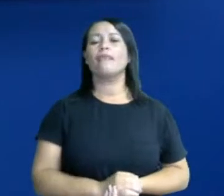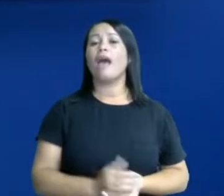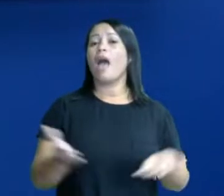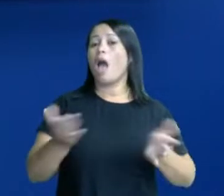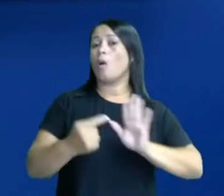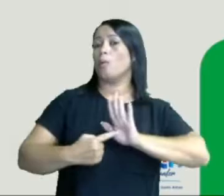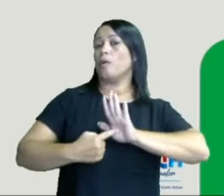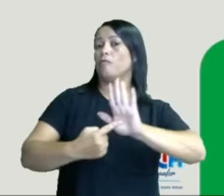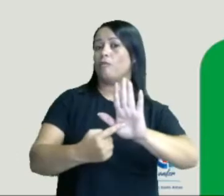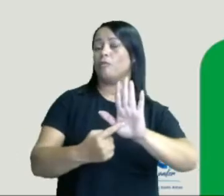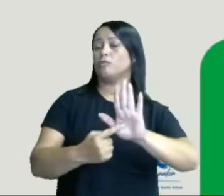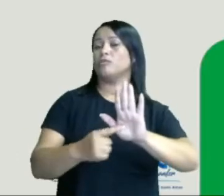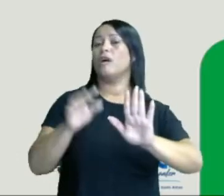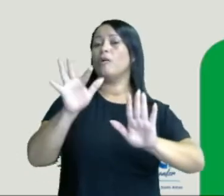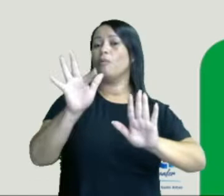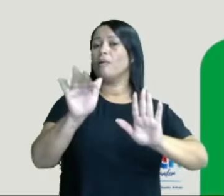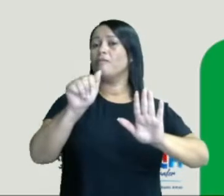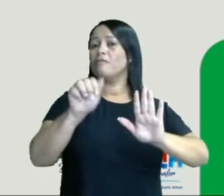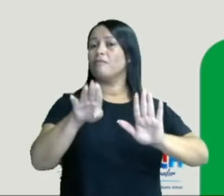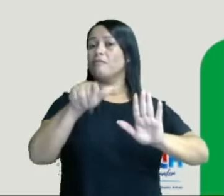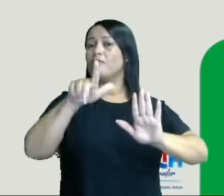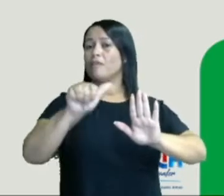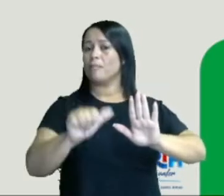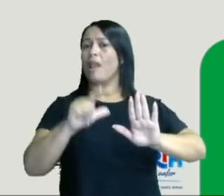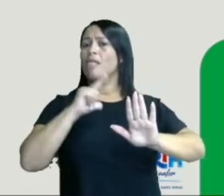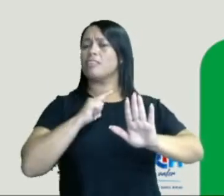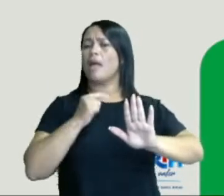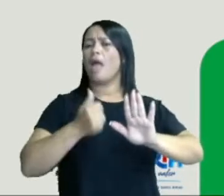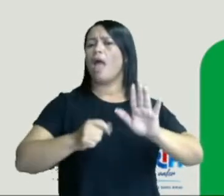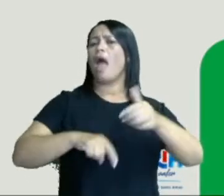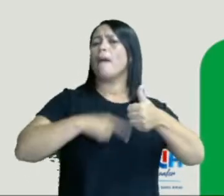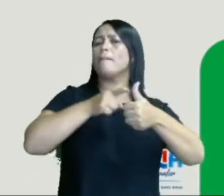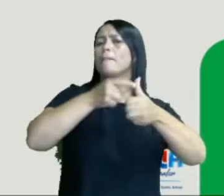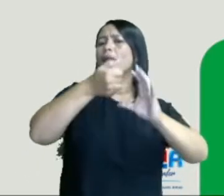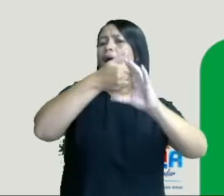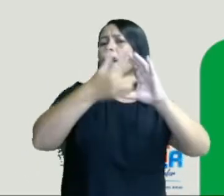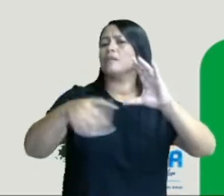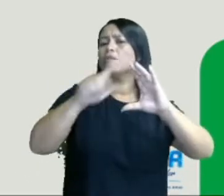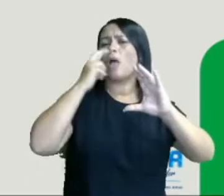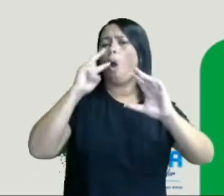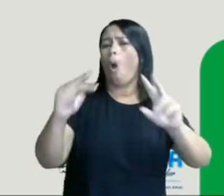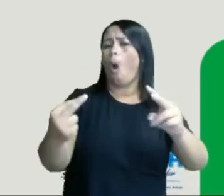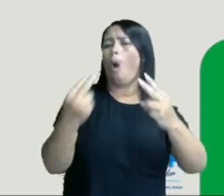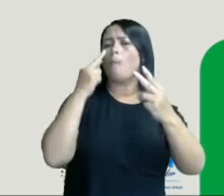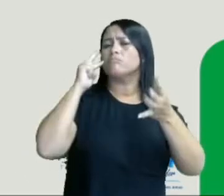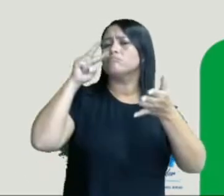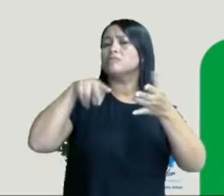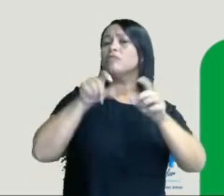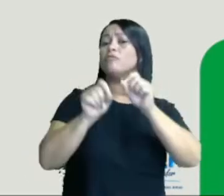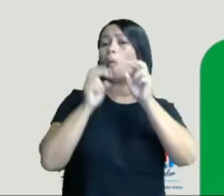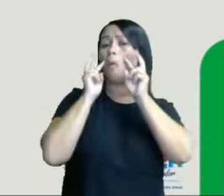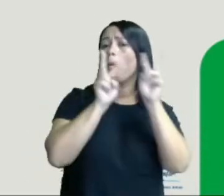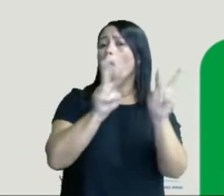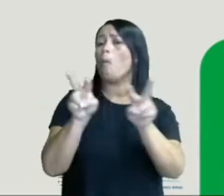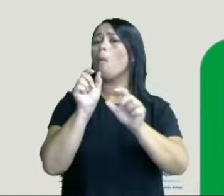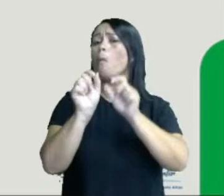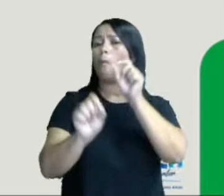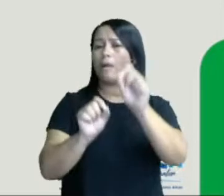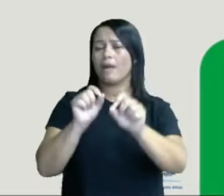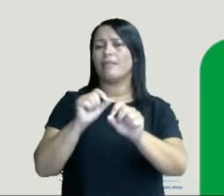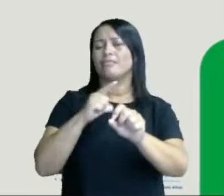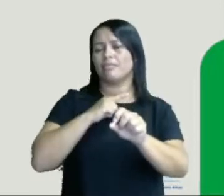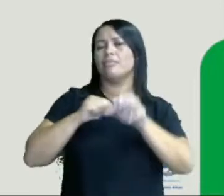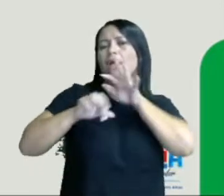Aqui eu trouxe uma fábula para vocês. Primeira característica que eu quero que vocês observem na fábula é que